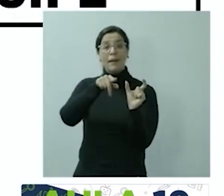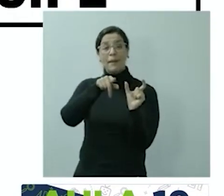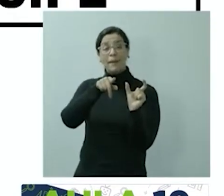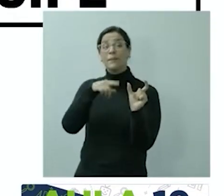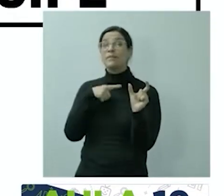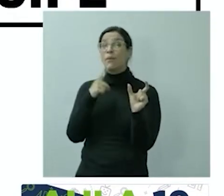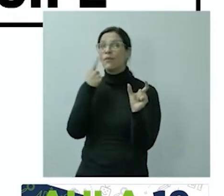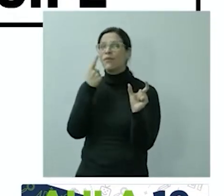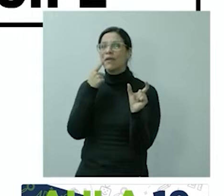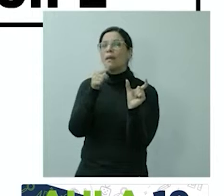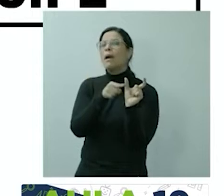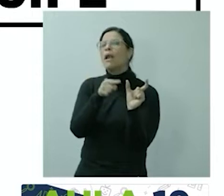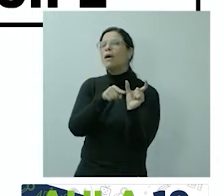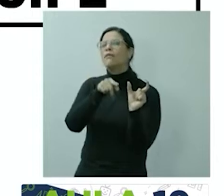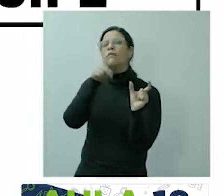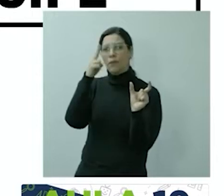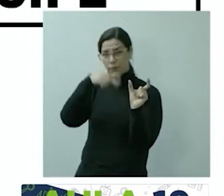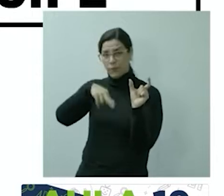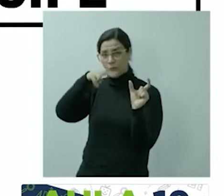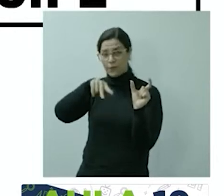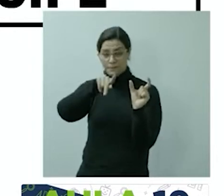a segunda palavra. Vamos ler?